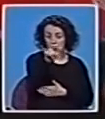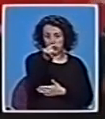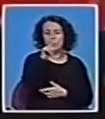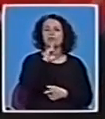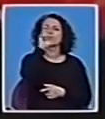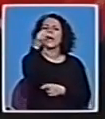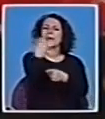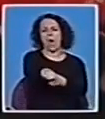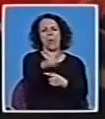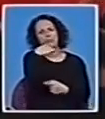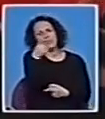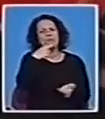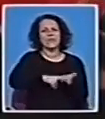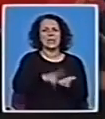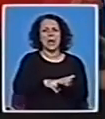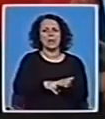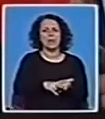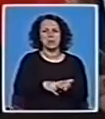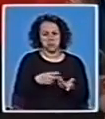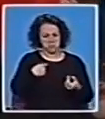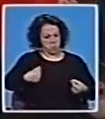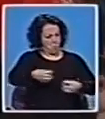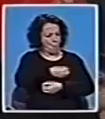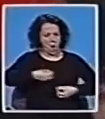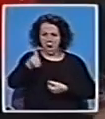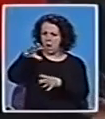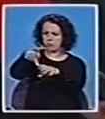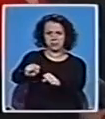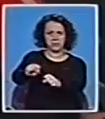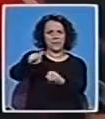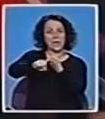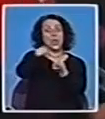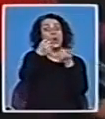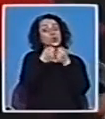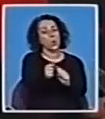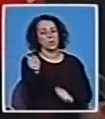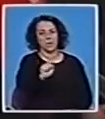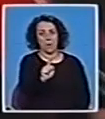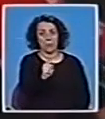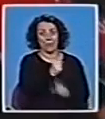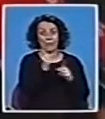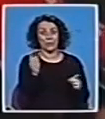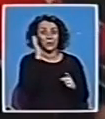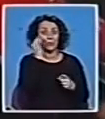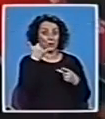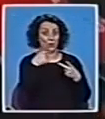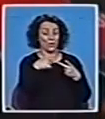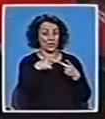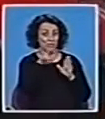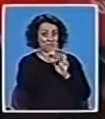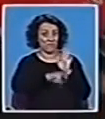não, que digam a verdade, não há qualquer crédito a penhorar, mas que respondam. Porque nos termos número 2 dessa